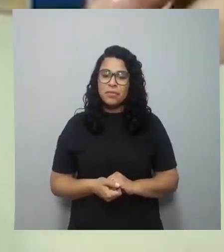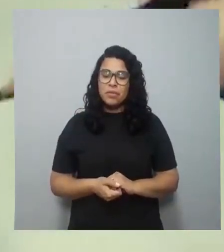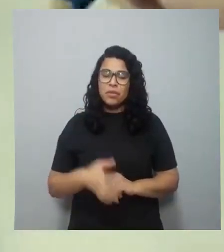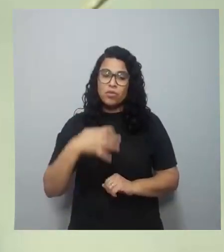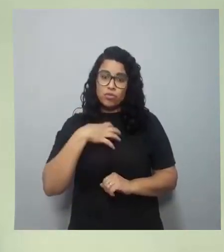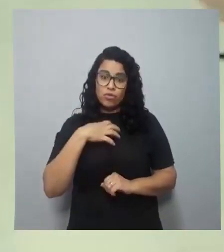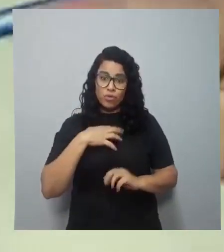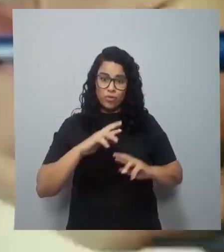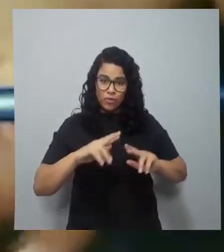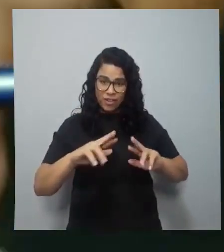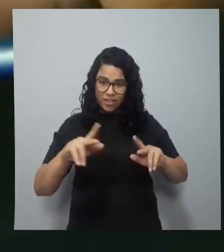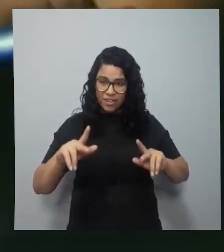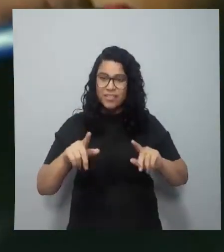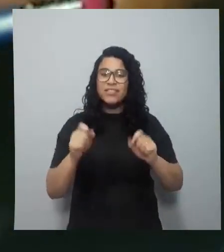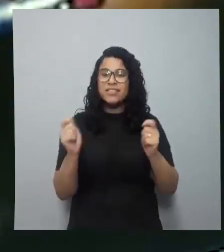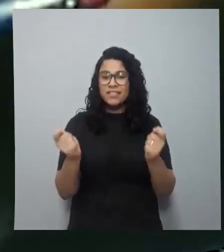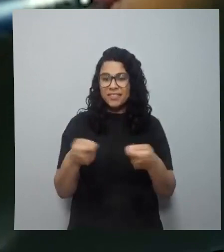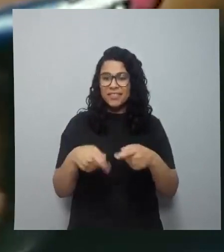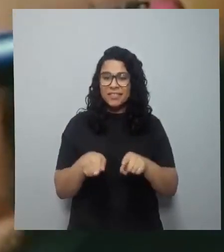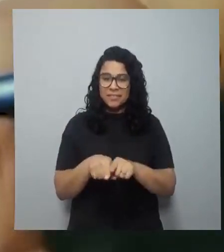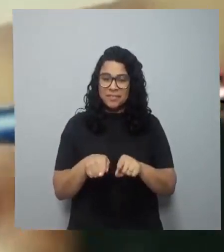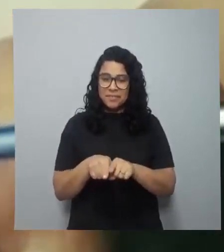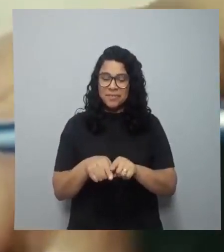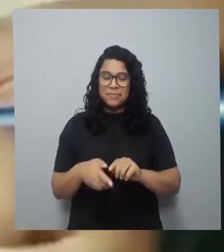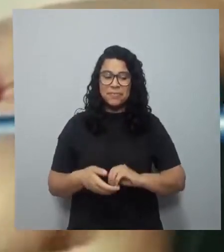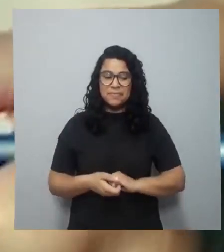outras posições.